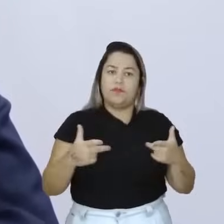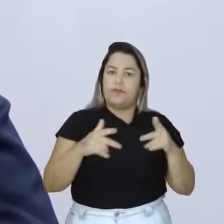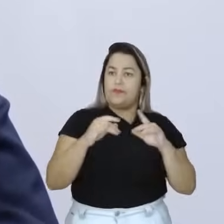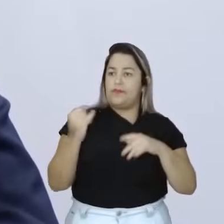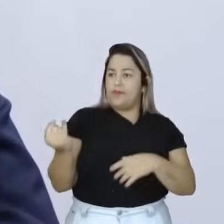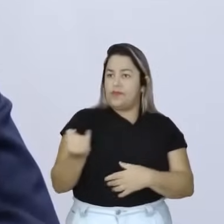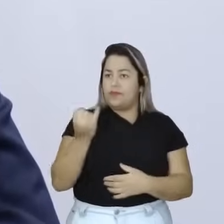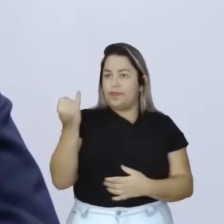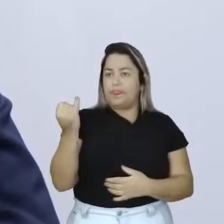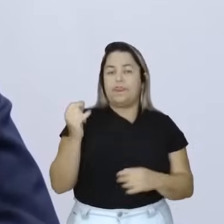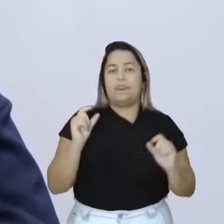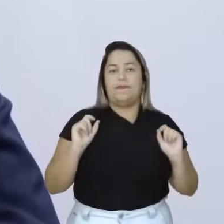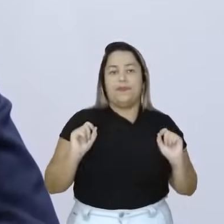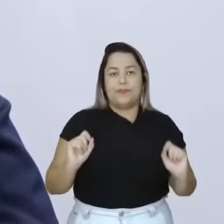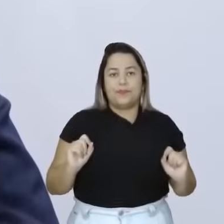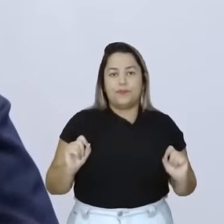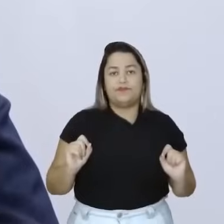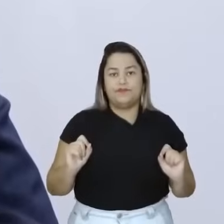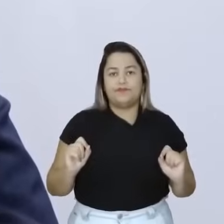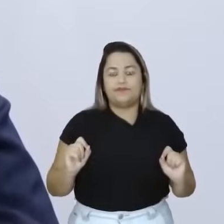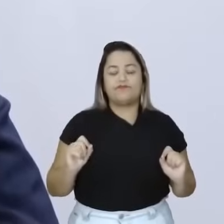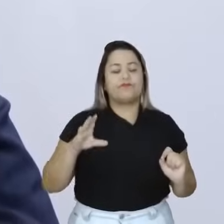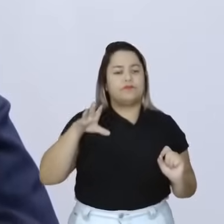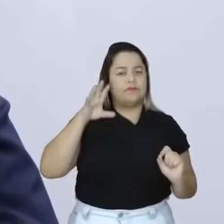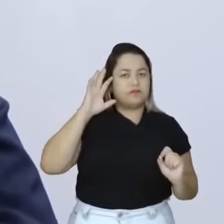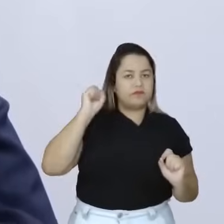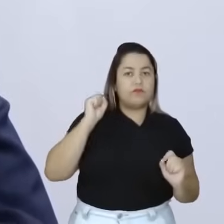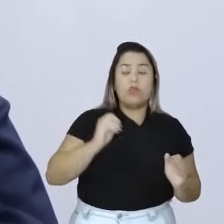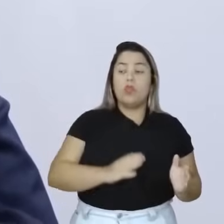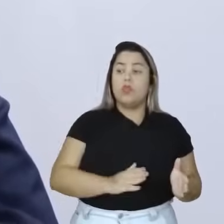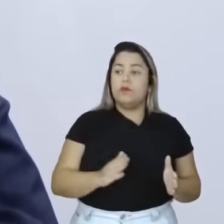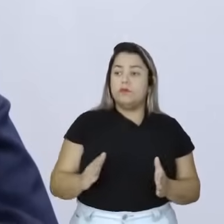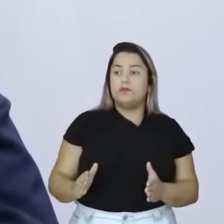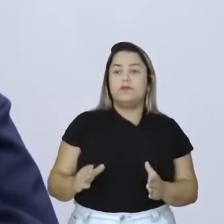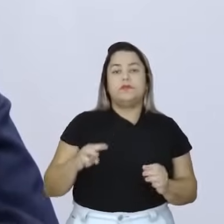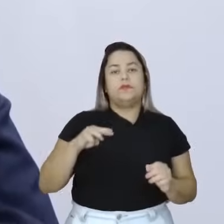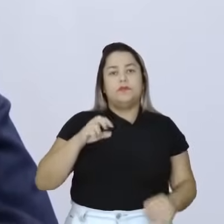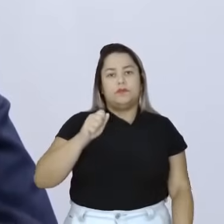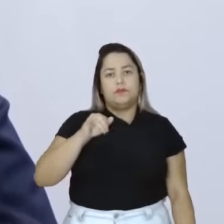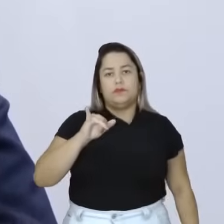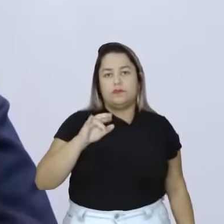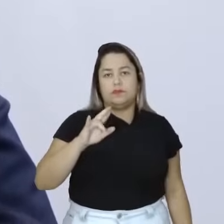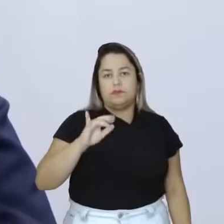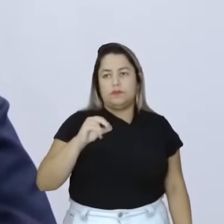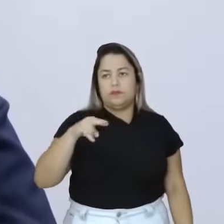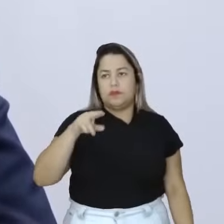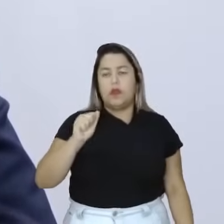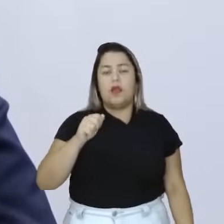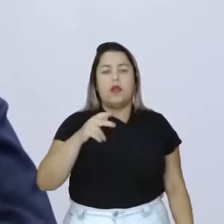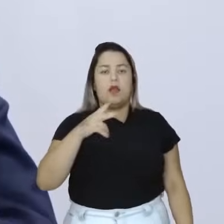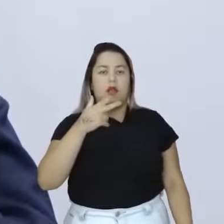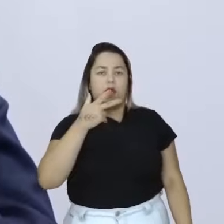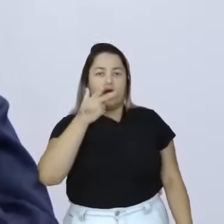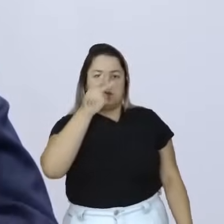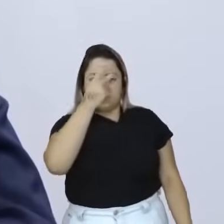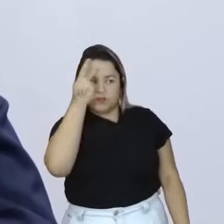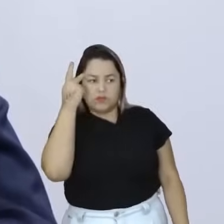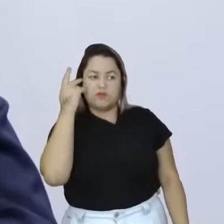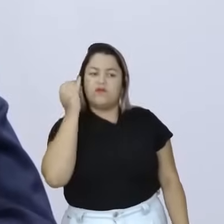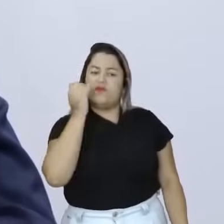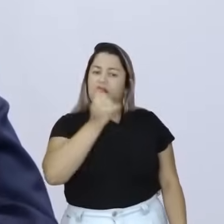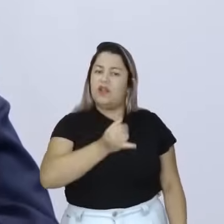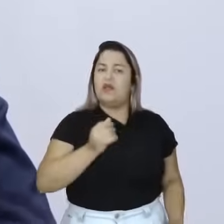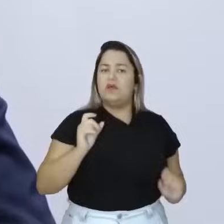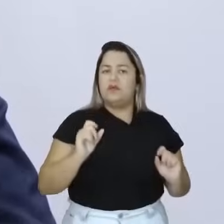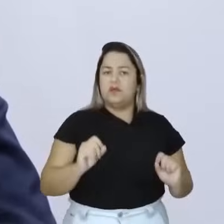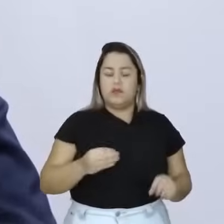importantes. Primeiro, o que eu mais ouvi nesse processo, Mariana, foi as pessoas dizerem o seguinte: olha,